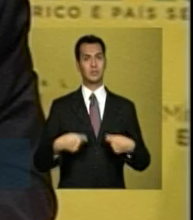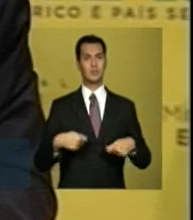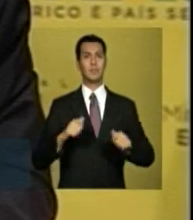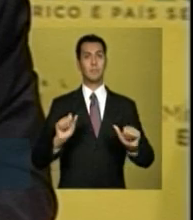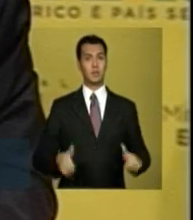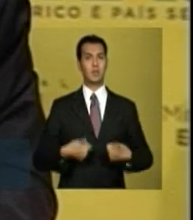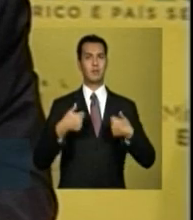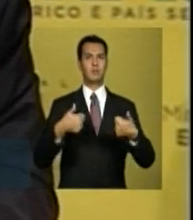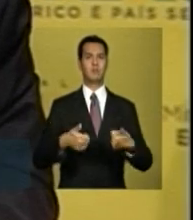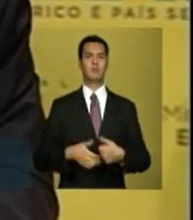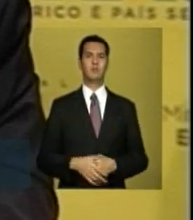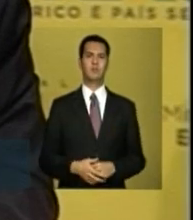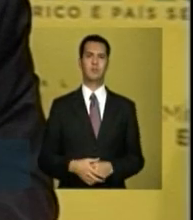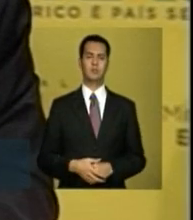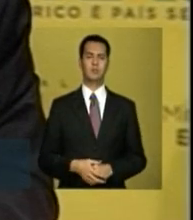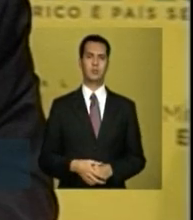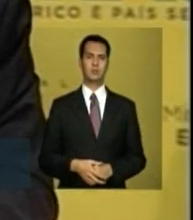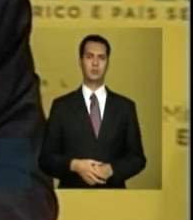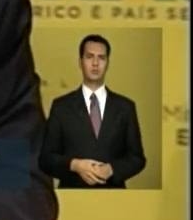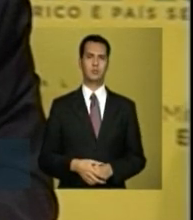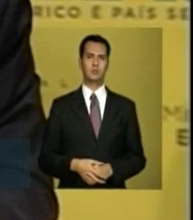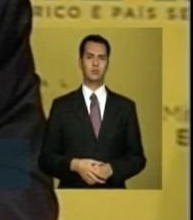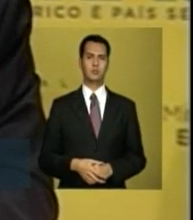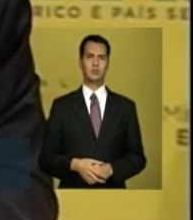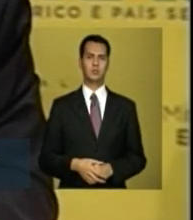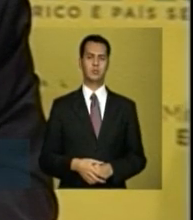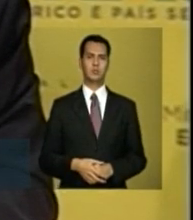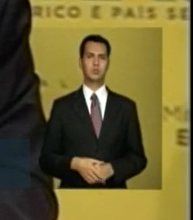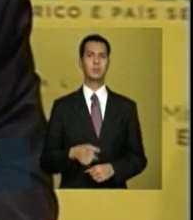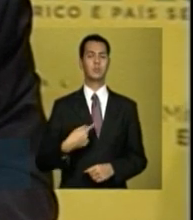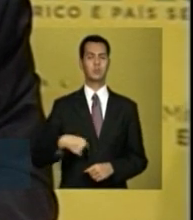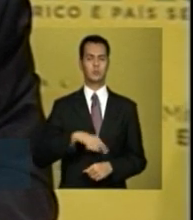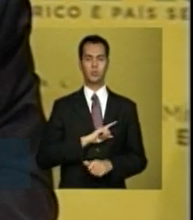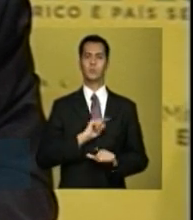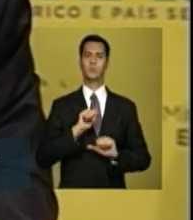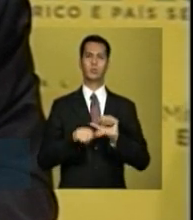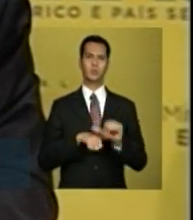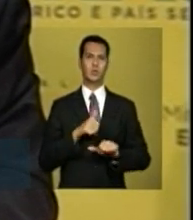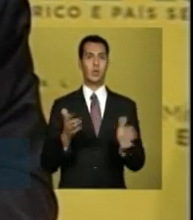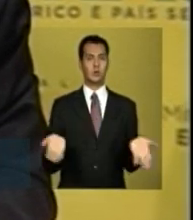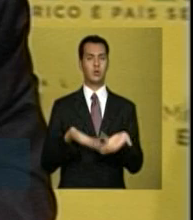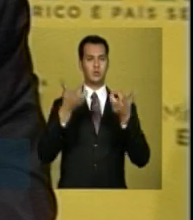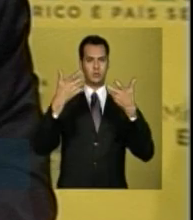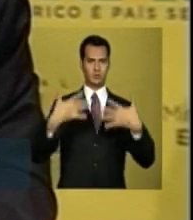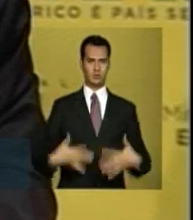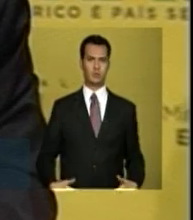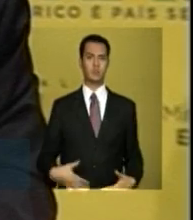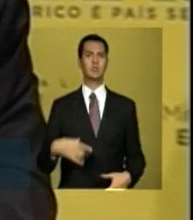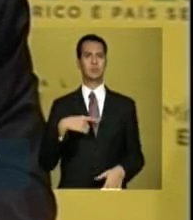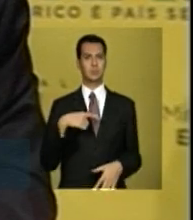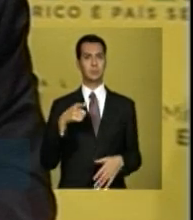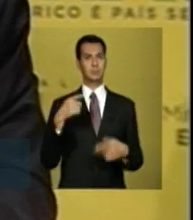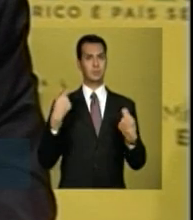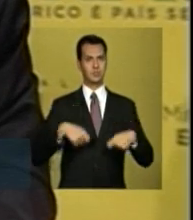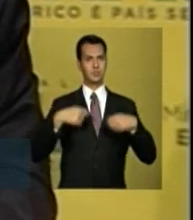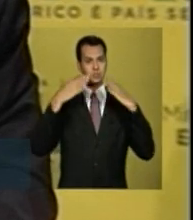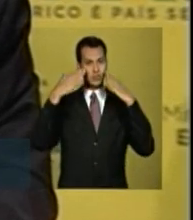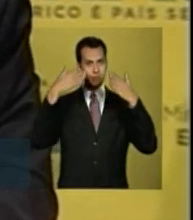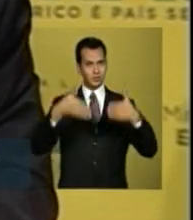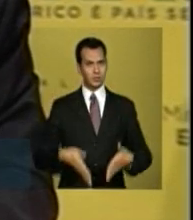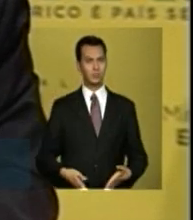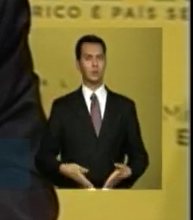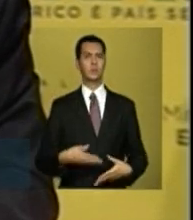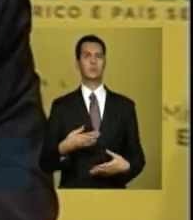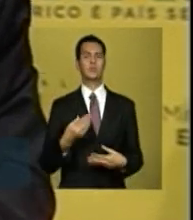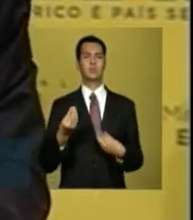nós modificamos substancialmente nós vamos detalhar agora para vocês Exige uma certa atenção nós vamos explicar passo por